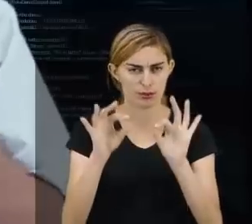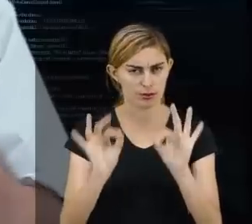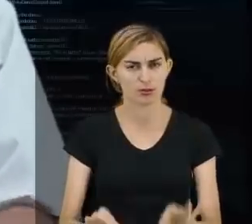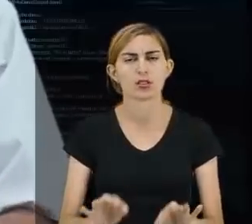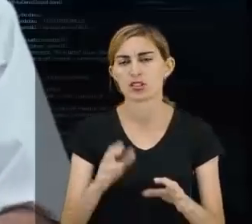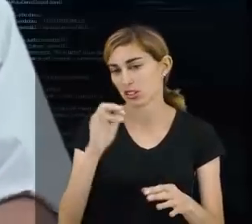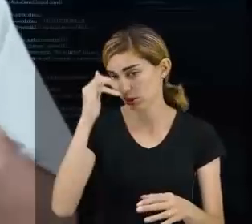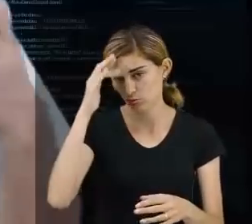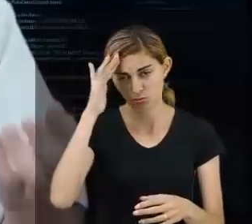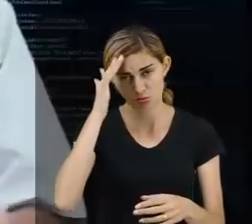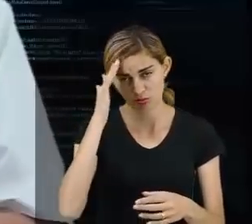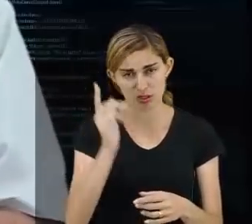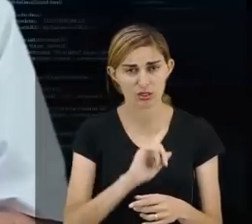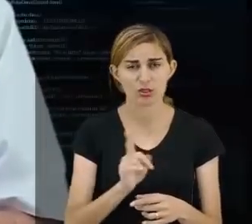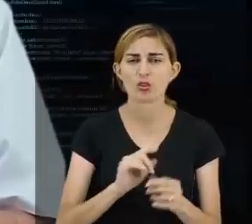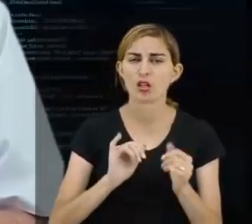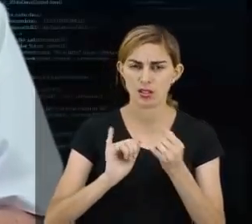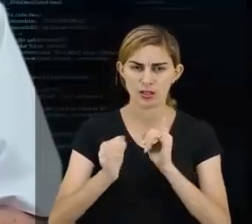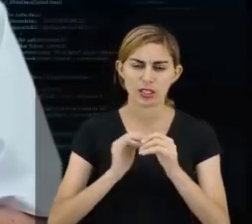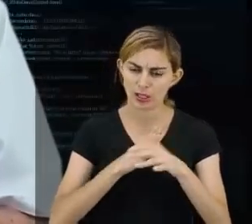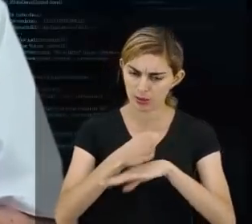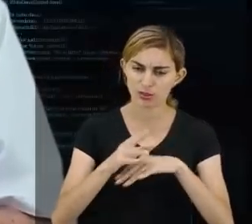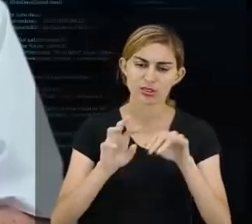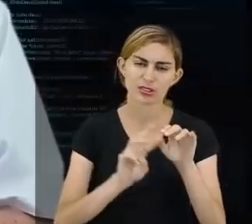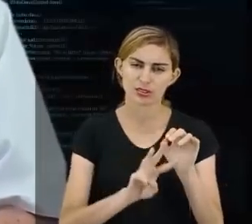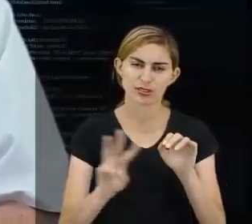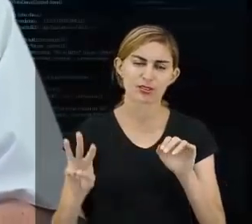certo? E se não entender algum ponto, a internet é a